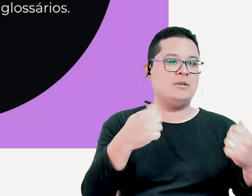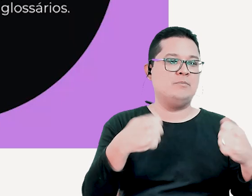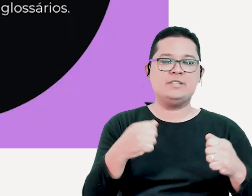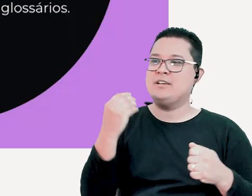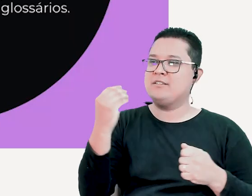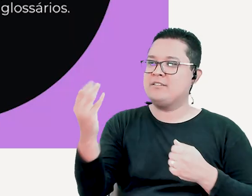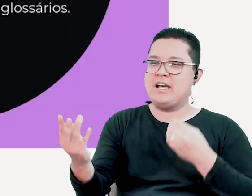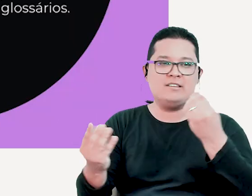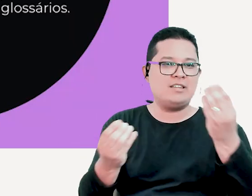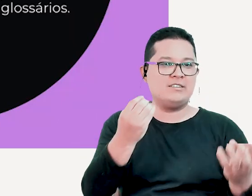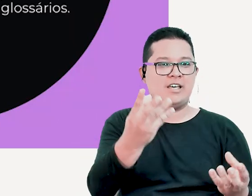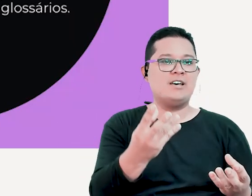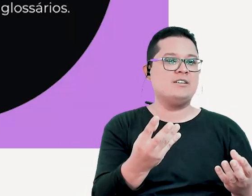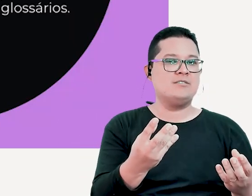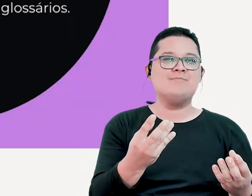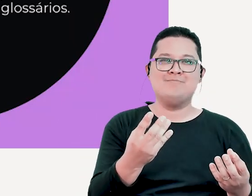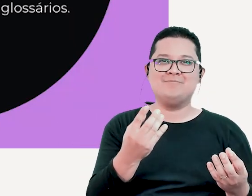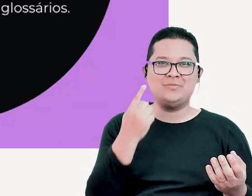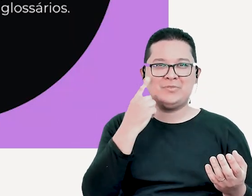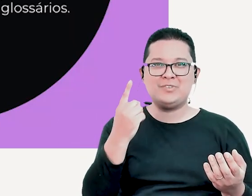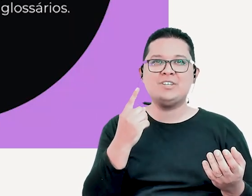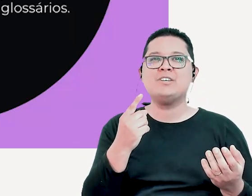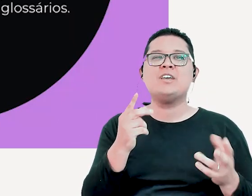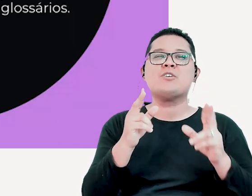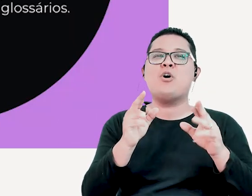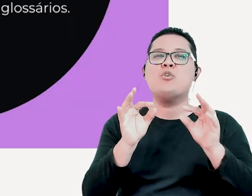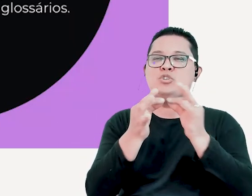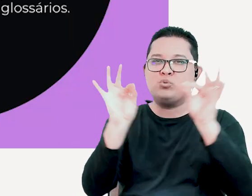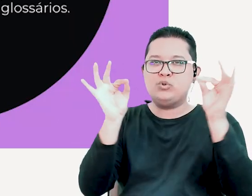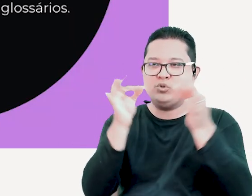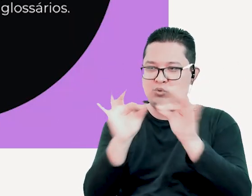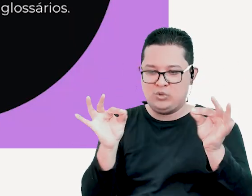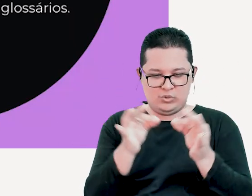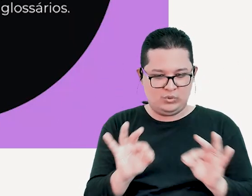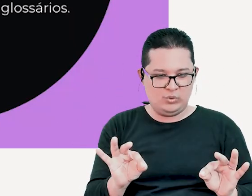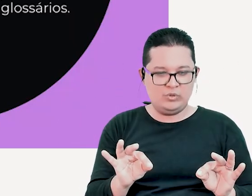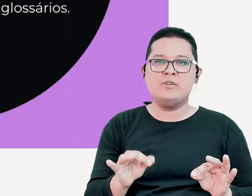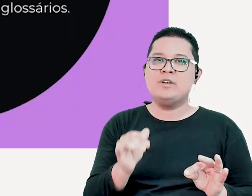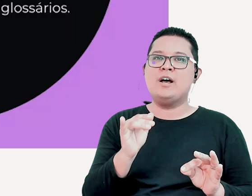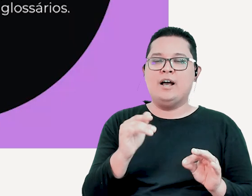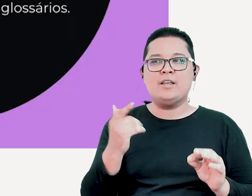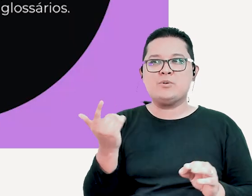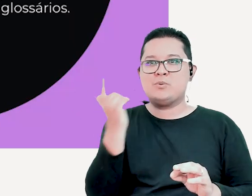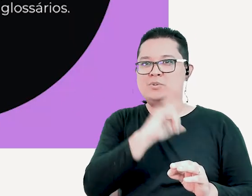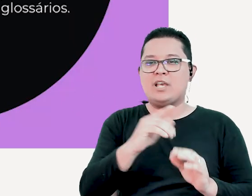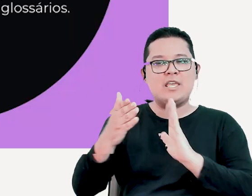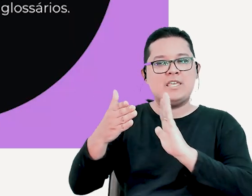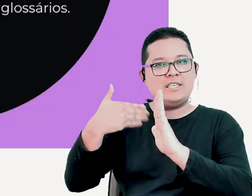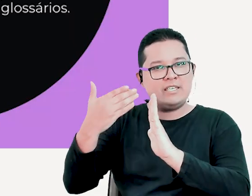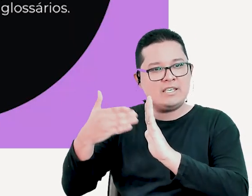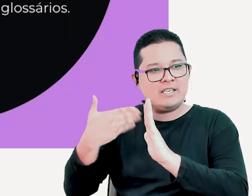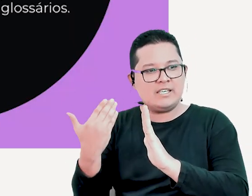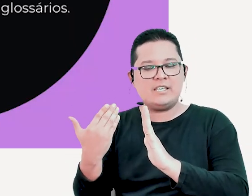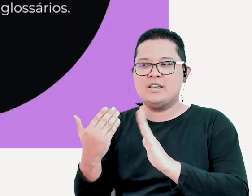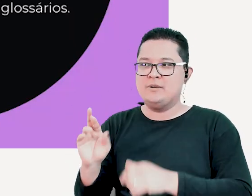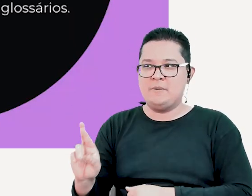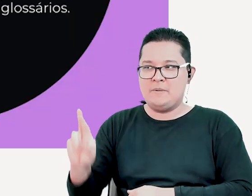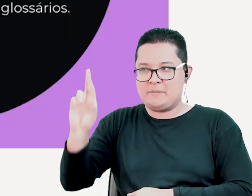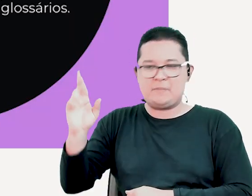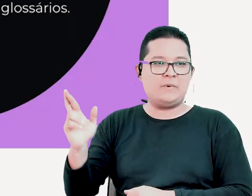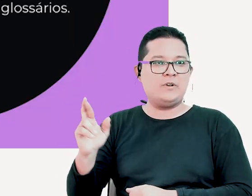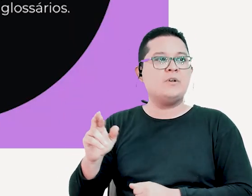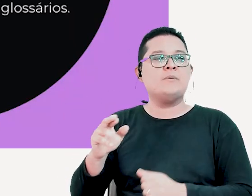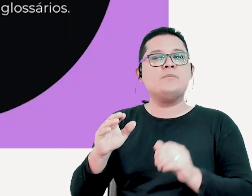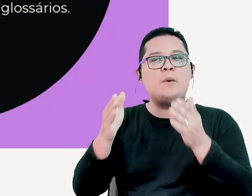estrutural, no sentido de ter guias, de ter bibliotecas de componentes, enfim. Então, essas duas atuações, né?